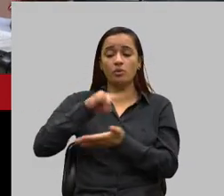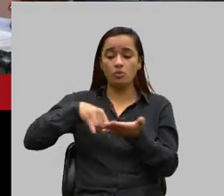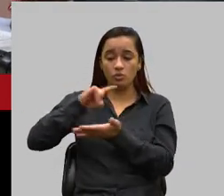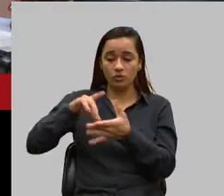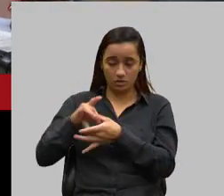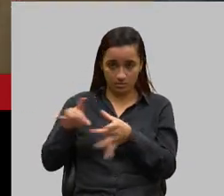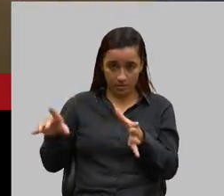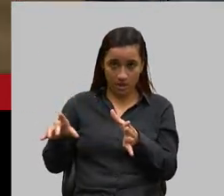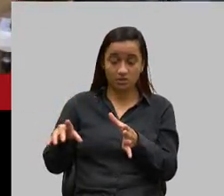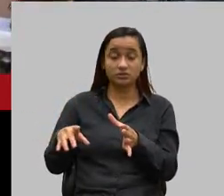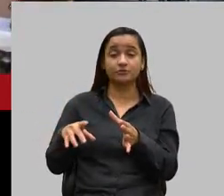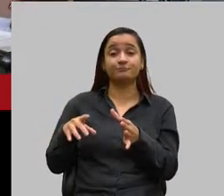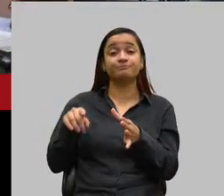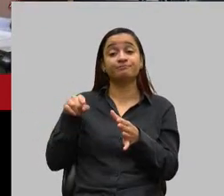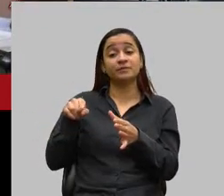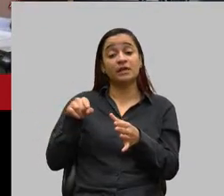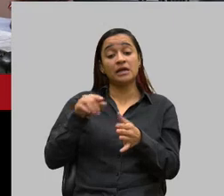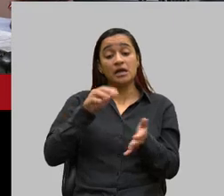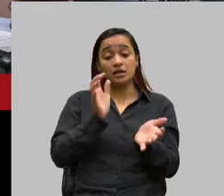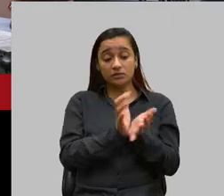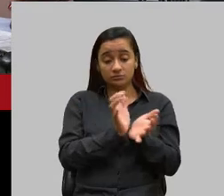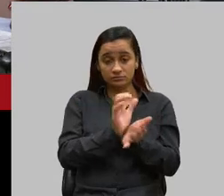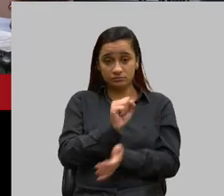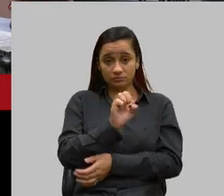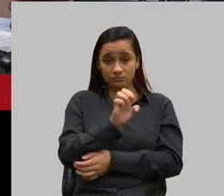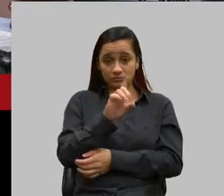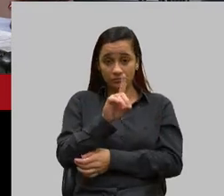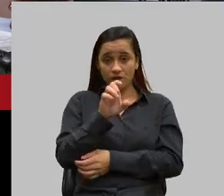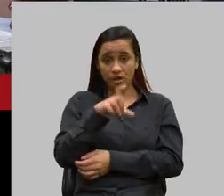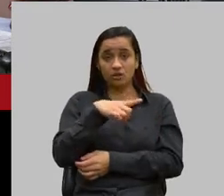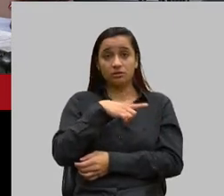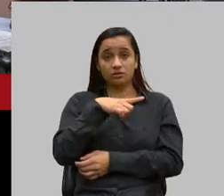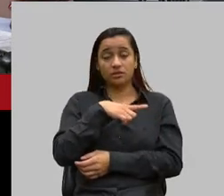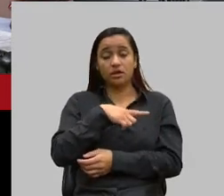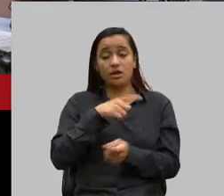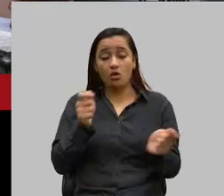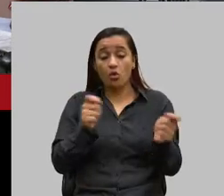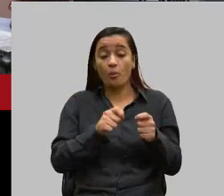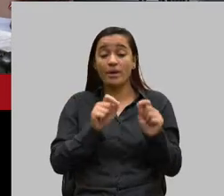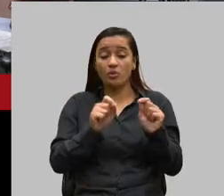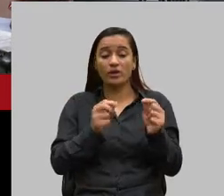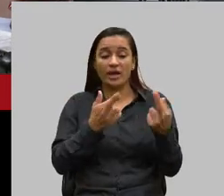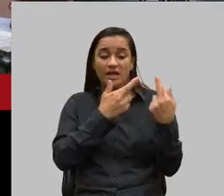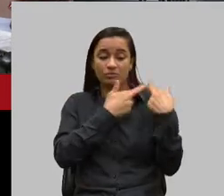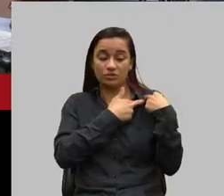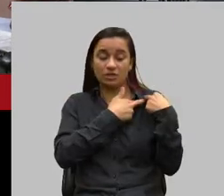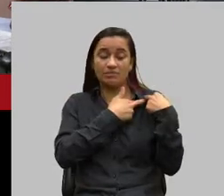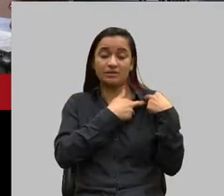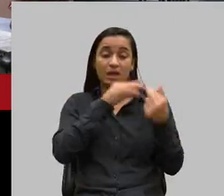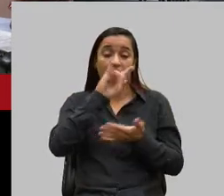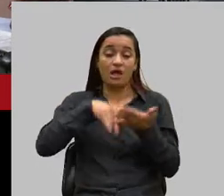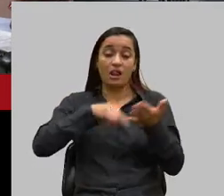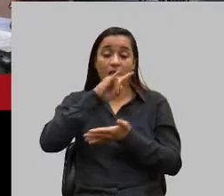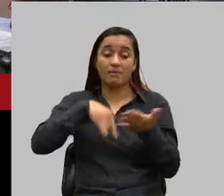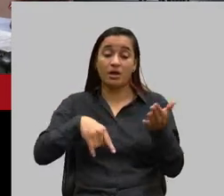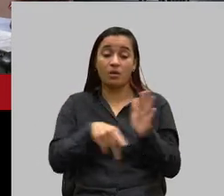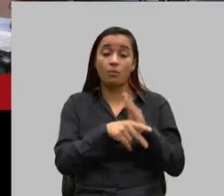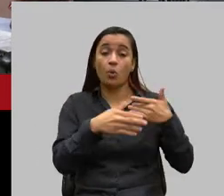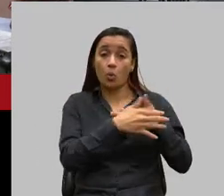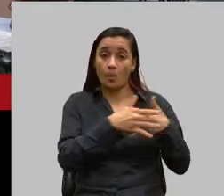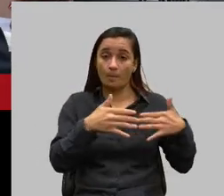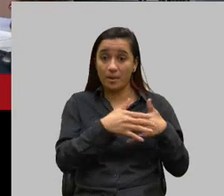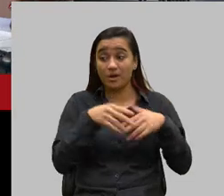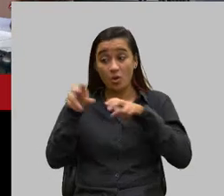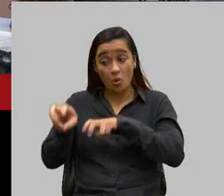elas ela tem como competência a a regularização fundiária urbana e a Rural está sobre a